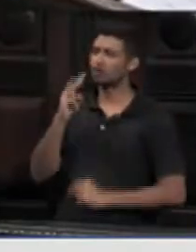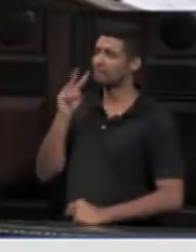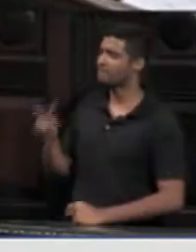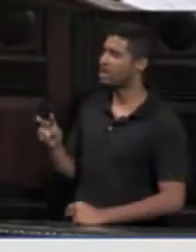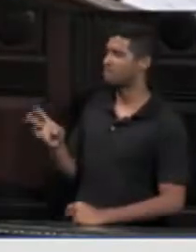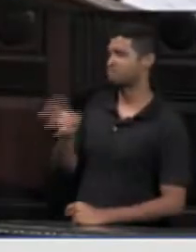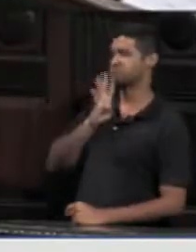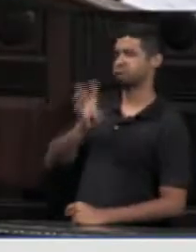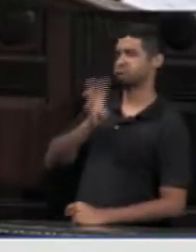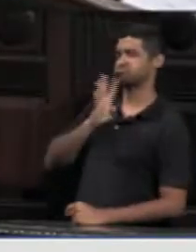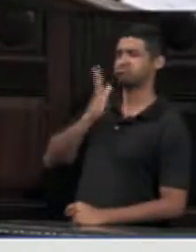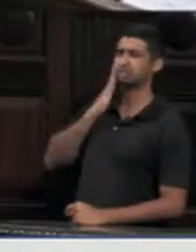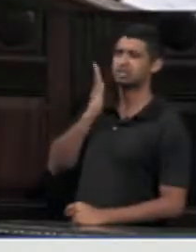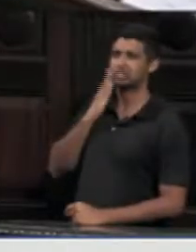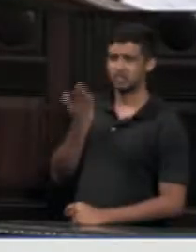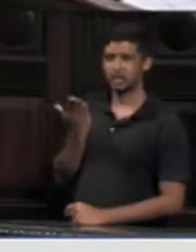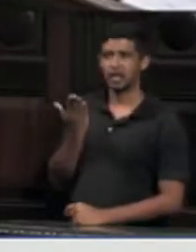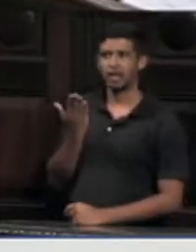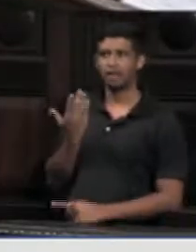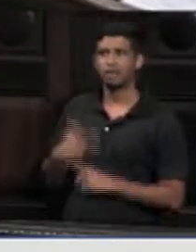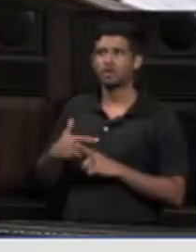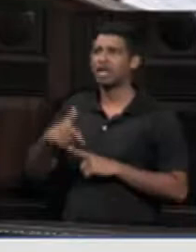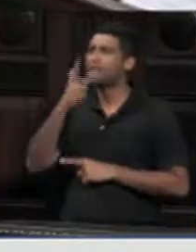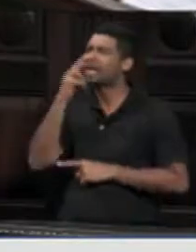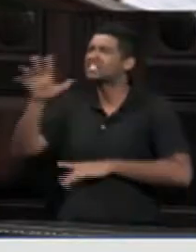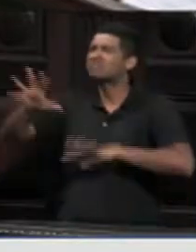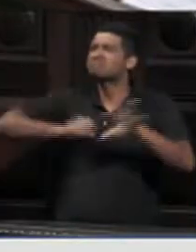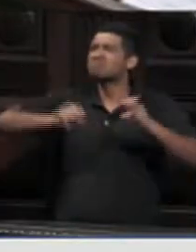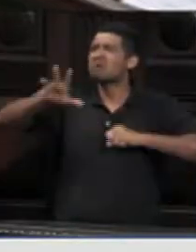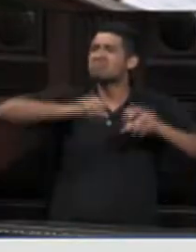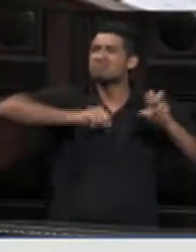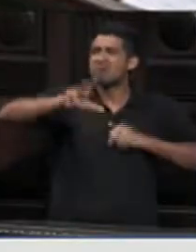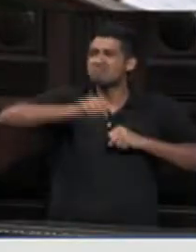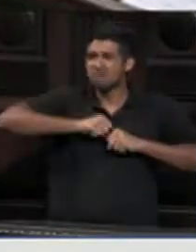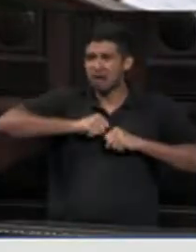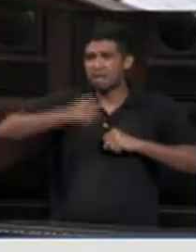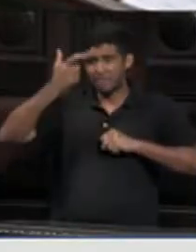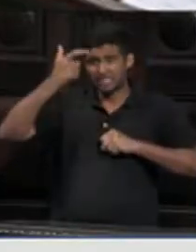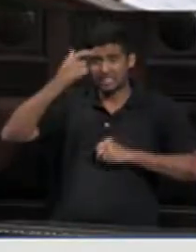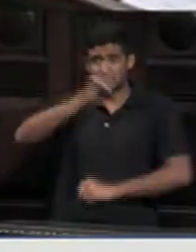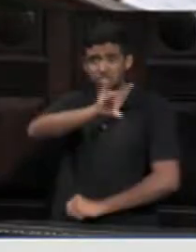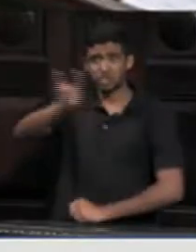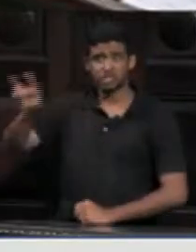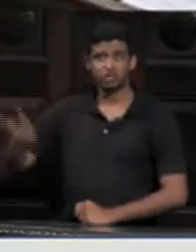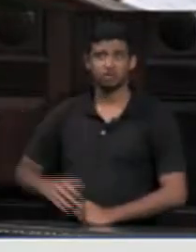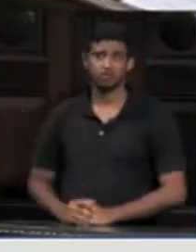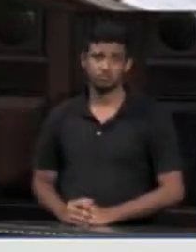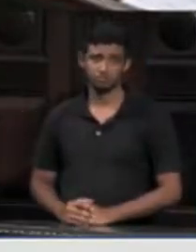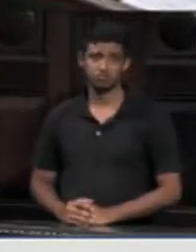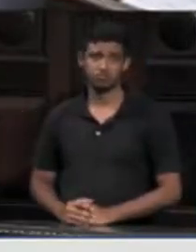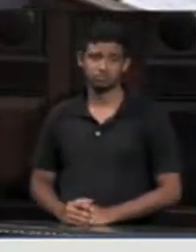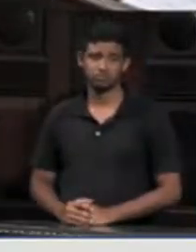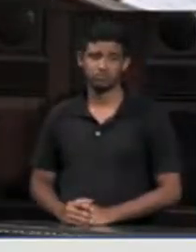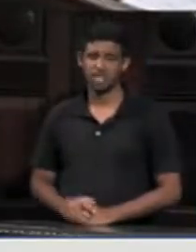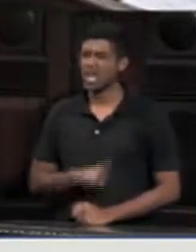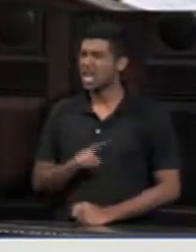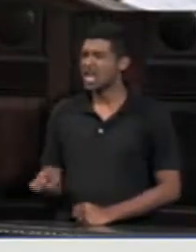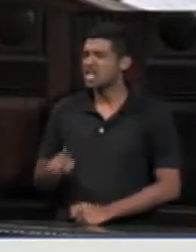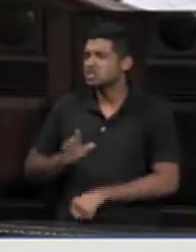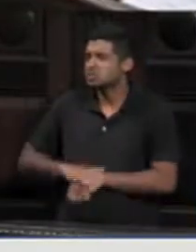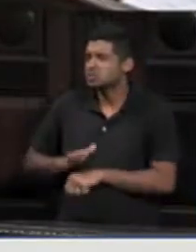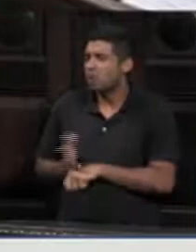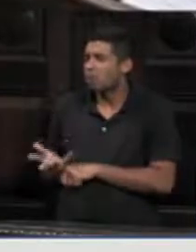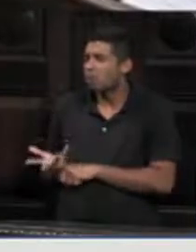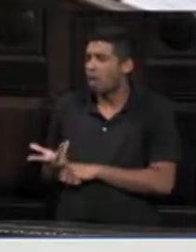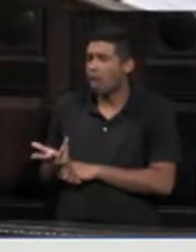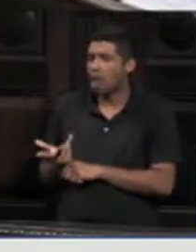tomar cuidado com as generalizações, com a manipulação da informação, com a trama que existe